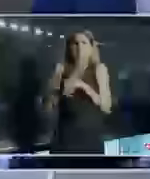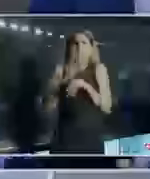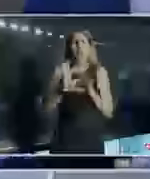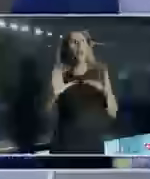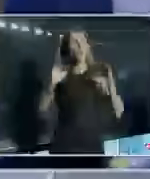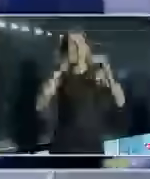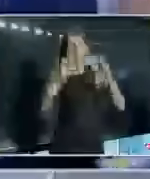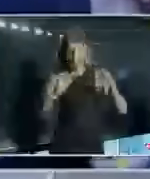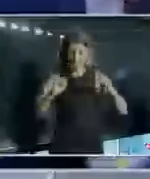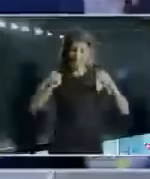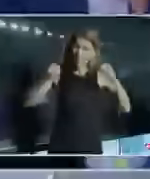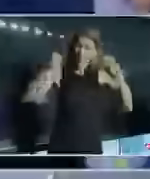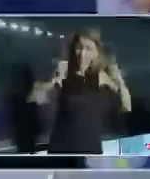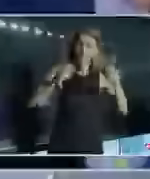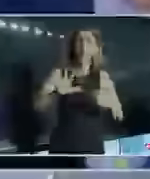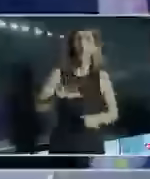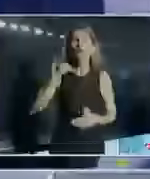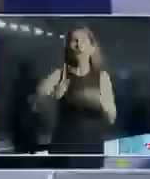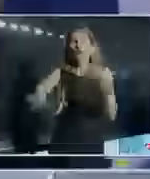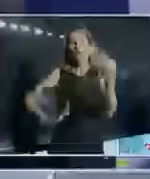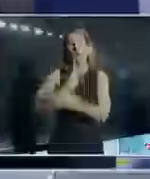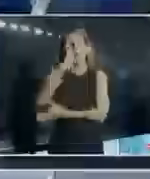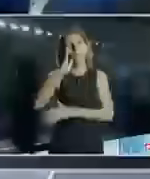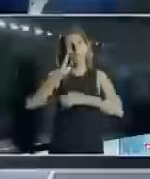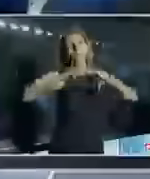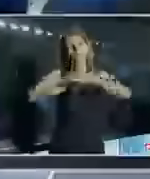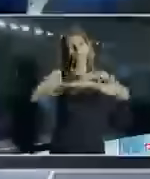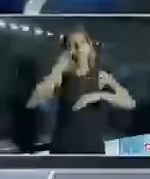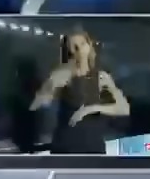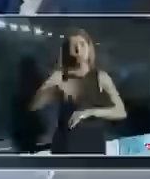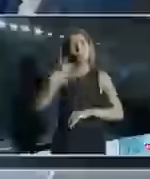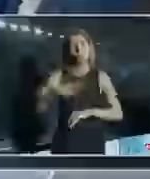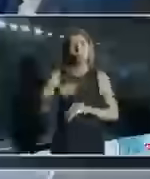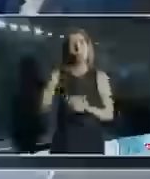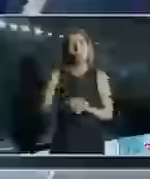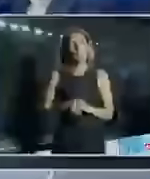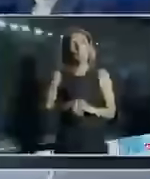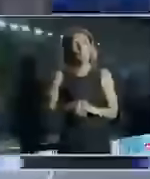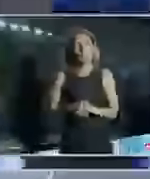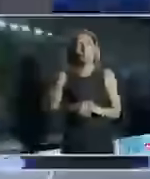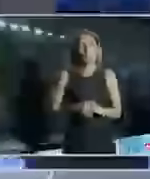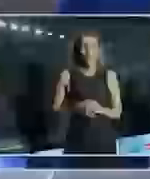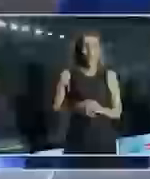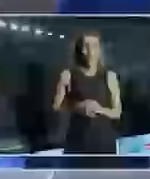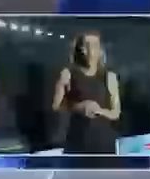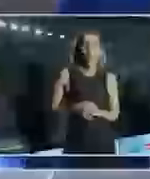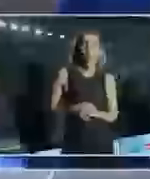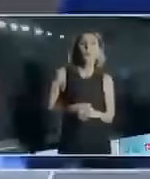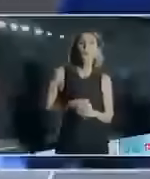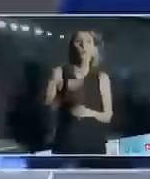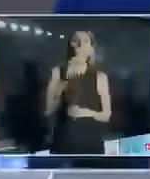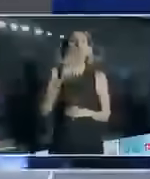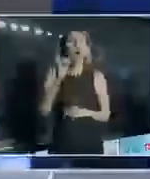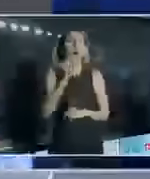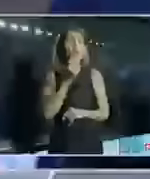já ter resolvido isso aí ele fica com essa com essa Cruz aí na cabeça ele vai participar da eleição se for